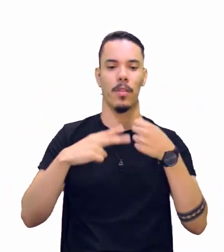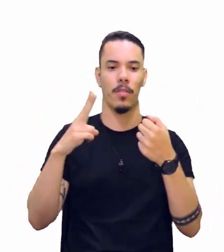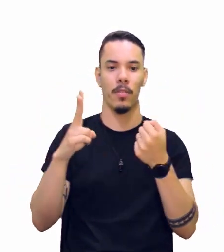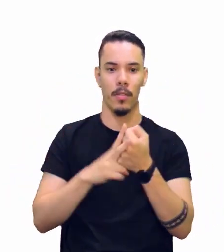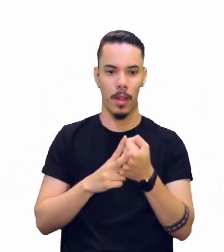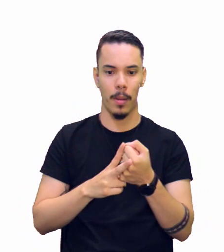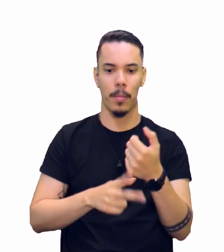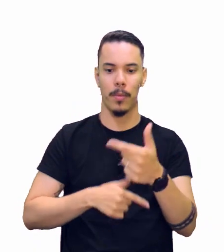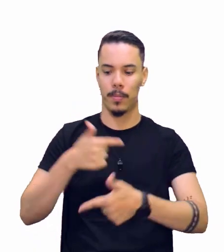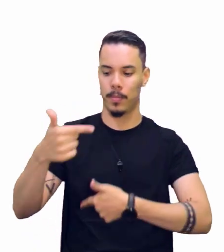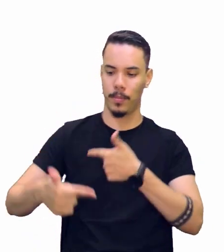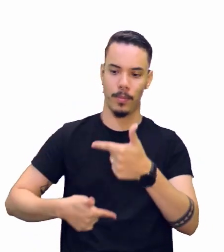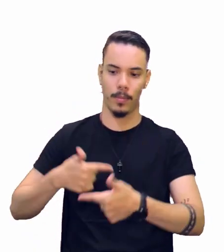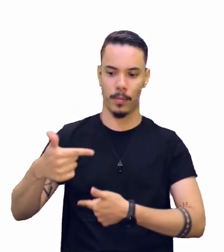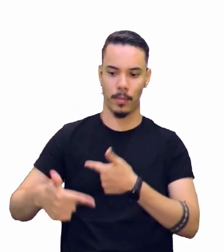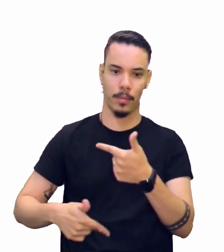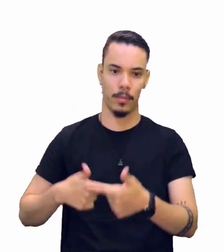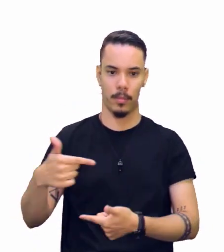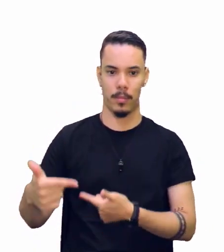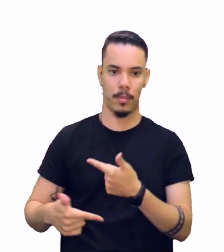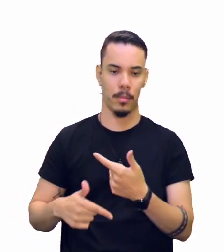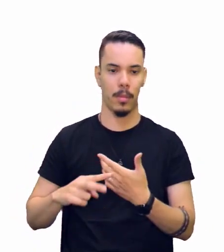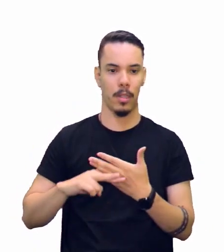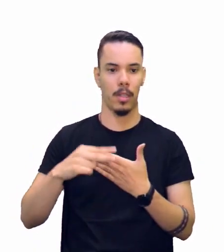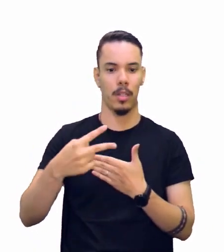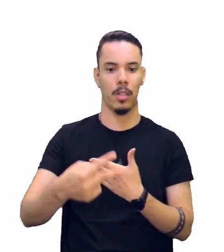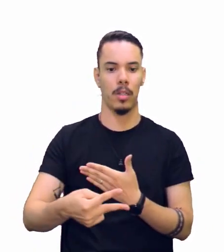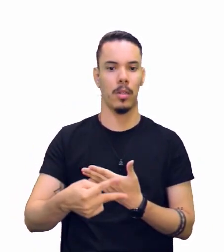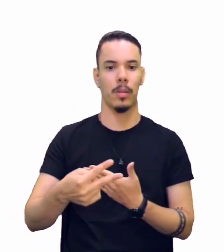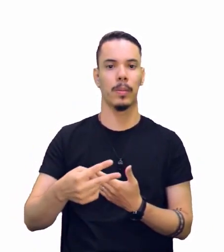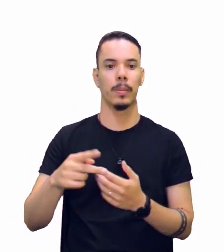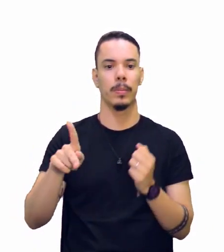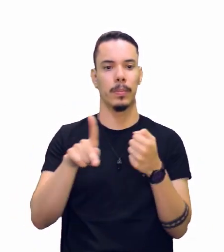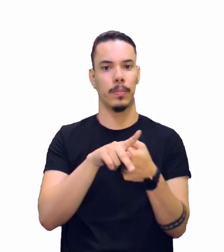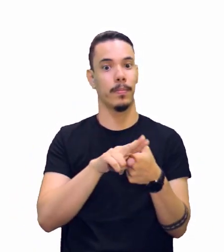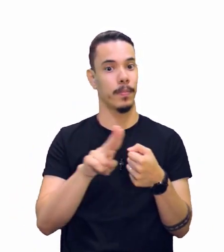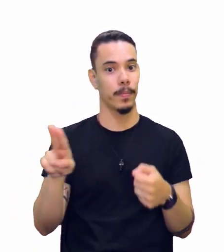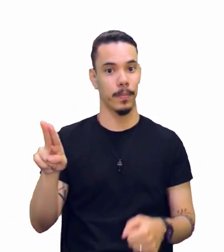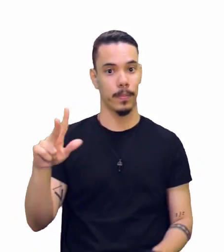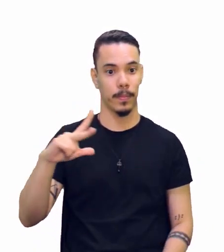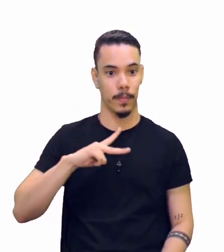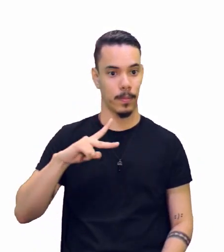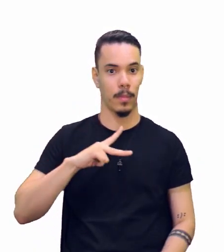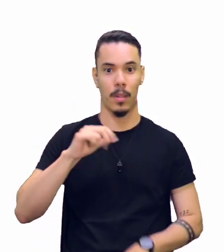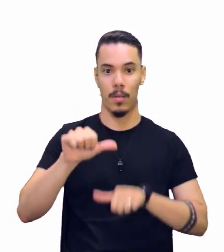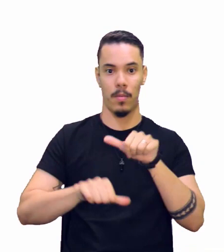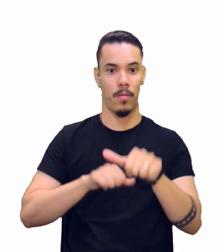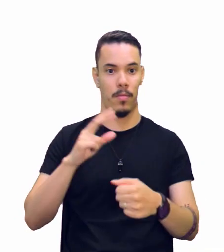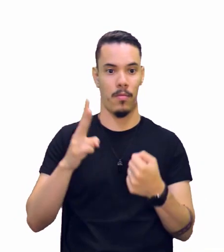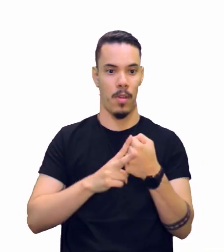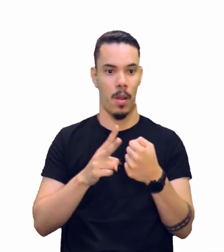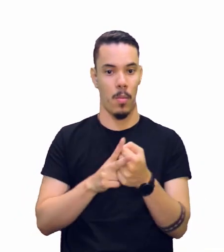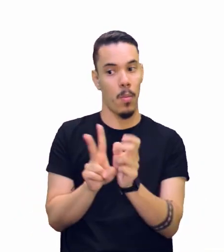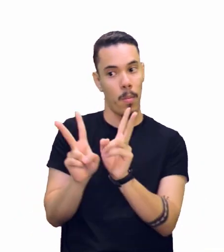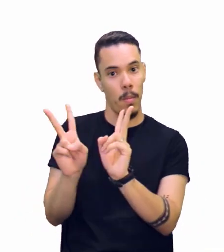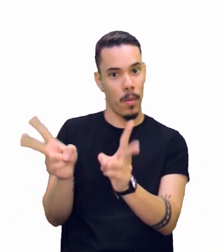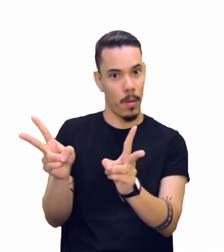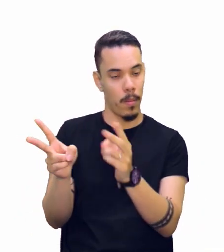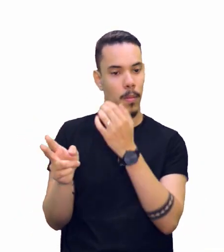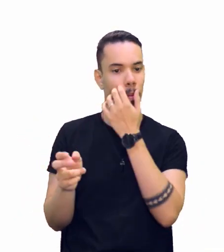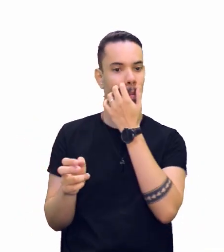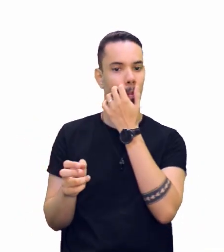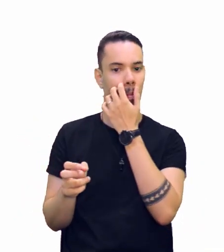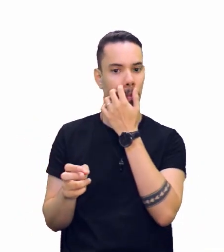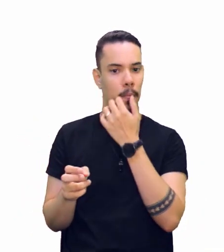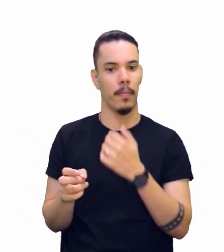work, que está sendo conjugado de acordo com o pronome pessoal eu, ou seja, não tem nenhuma flexão verbal. E eu tenho o verbo